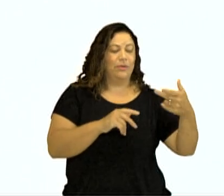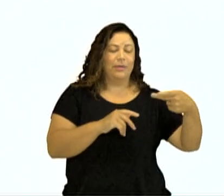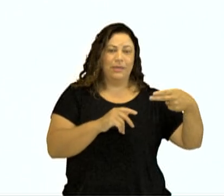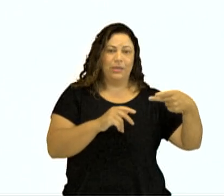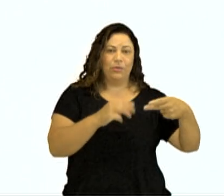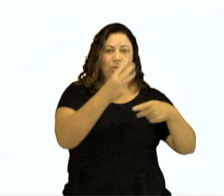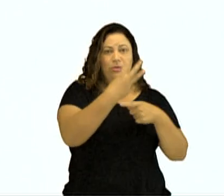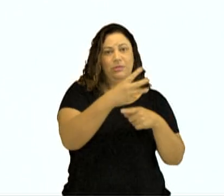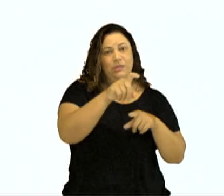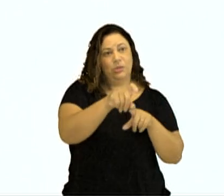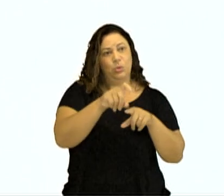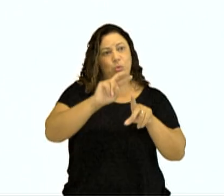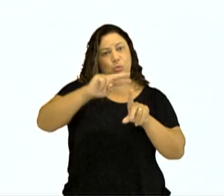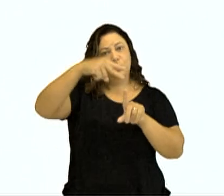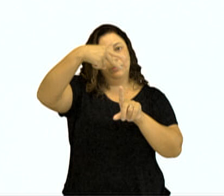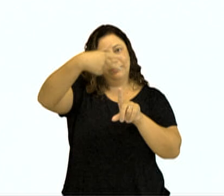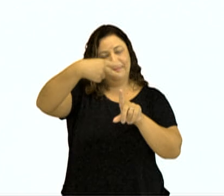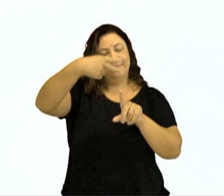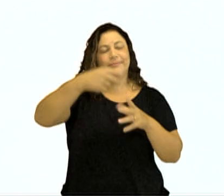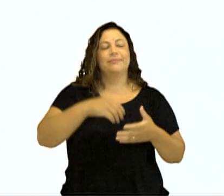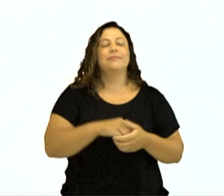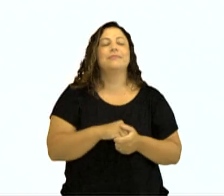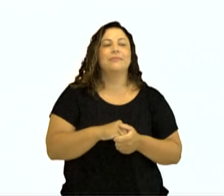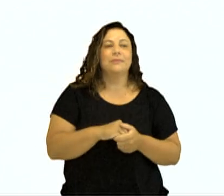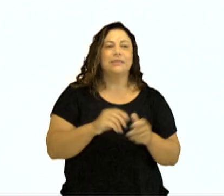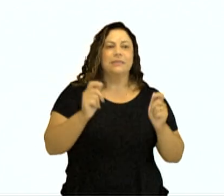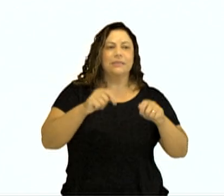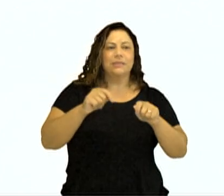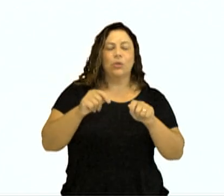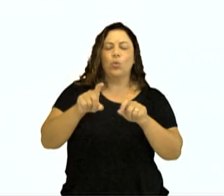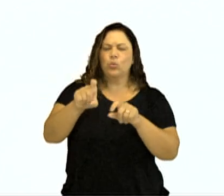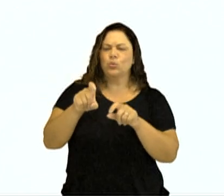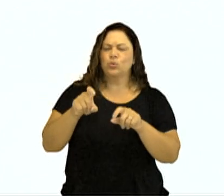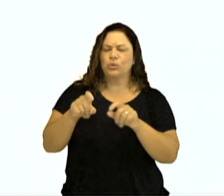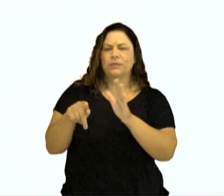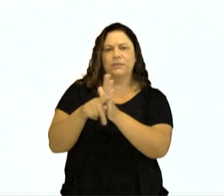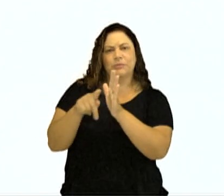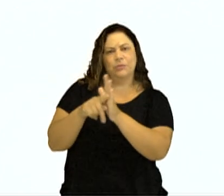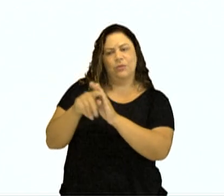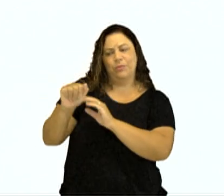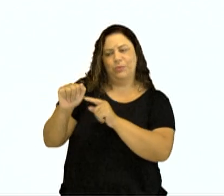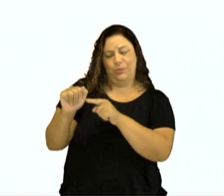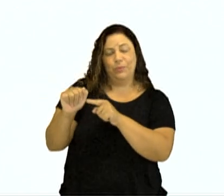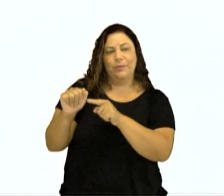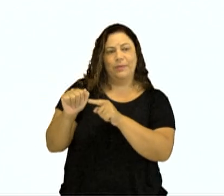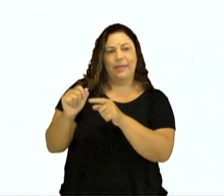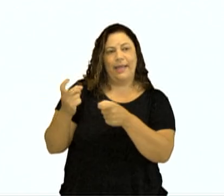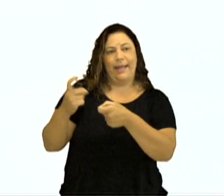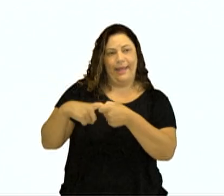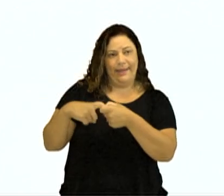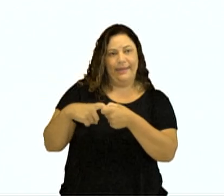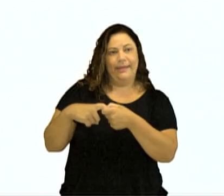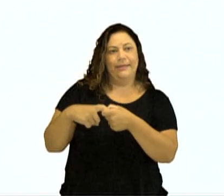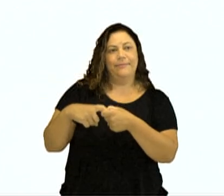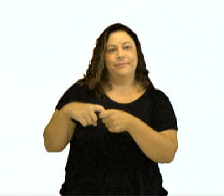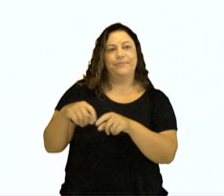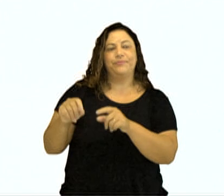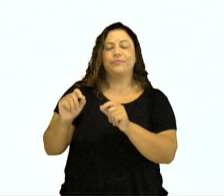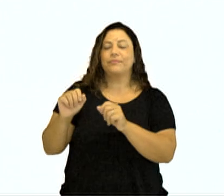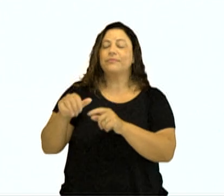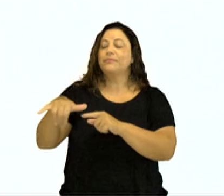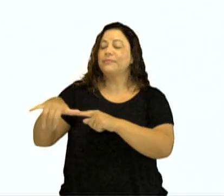3x ao quadrado, uma potênciazinha, em que x pertence ao conjunto A, os valores do enunciado, e